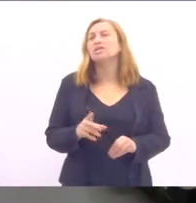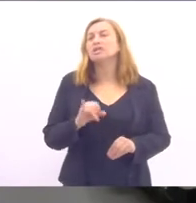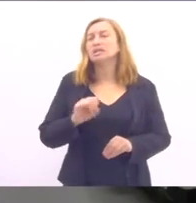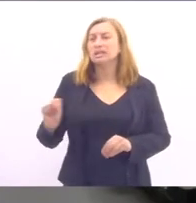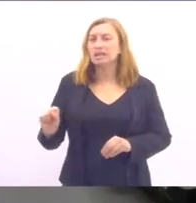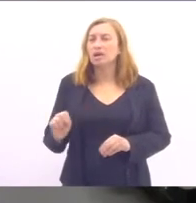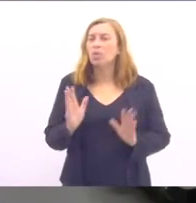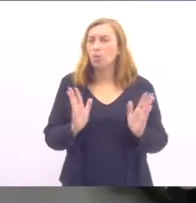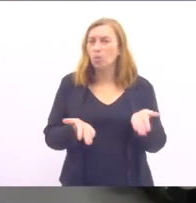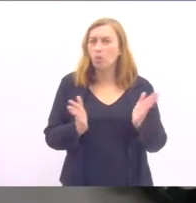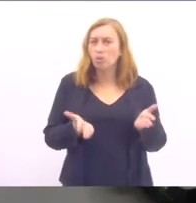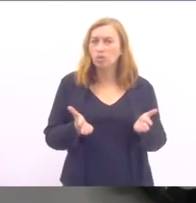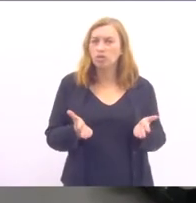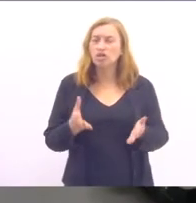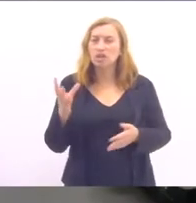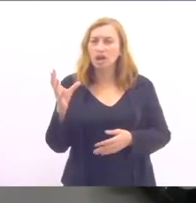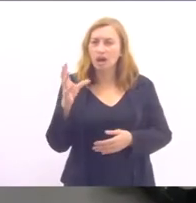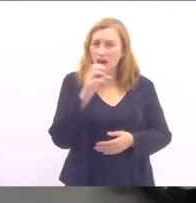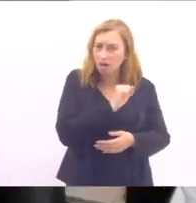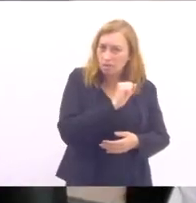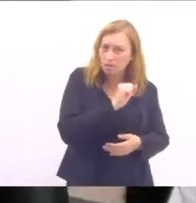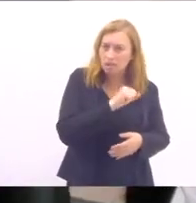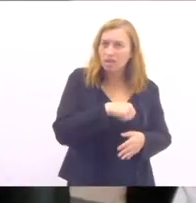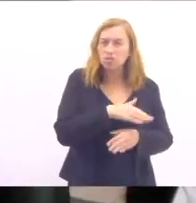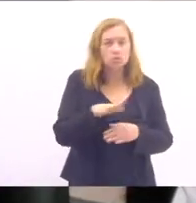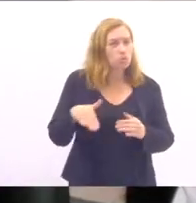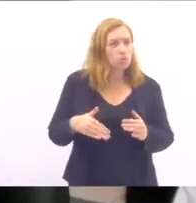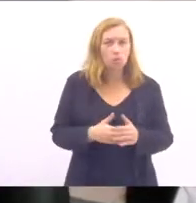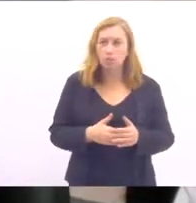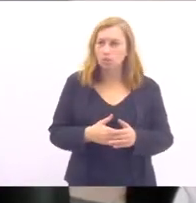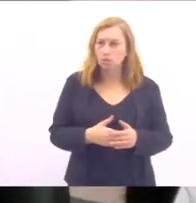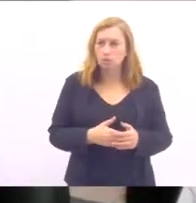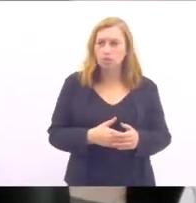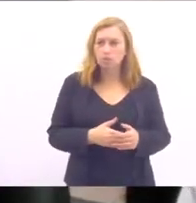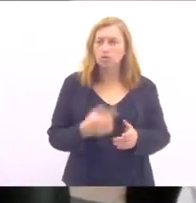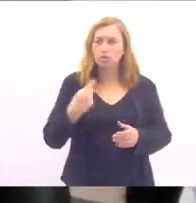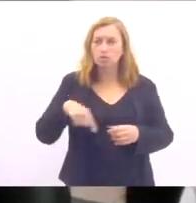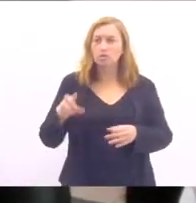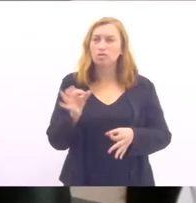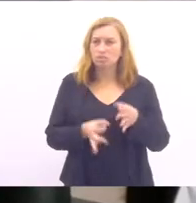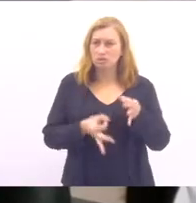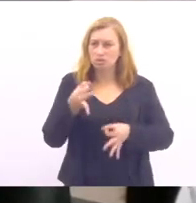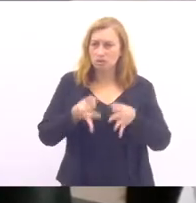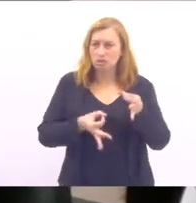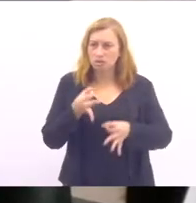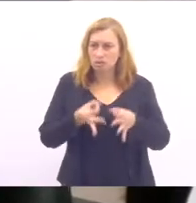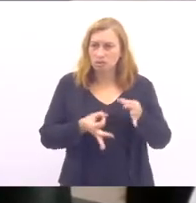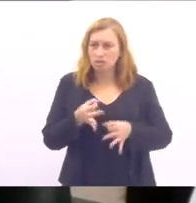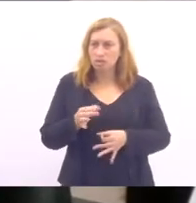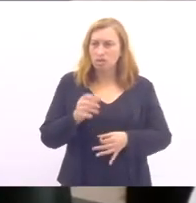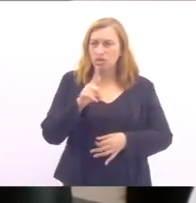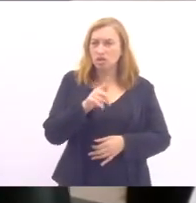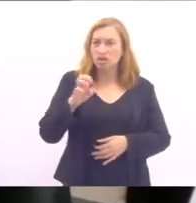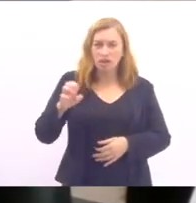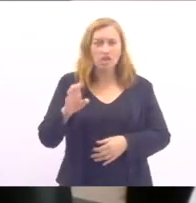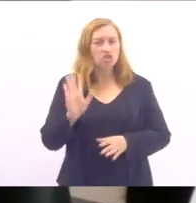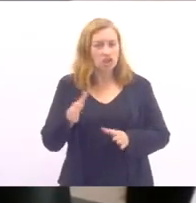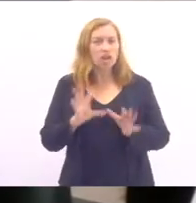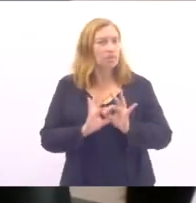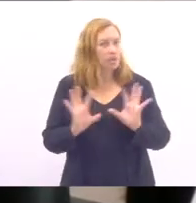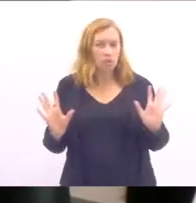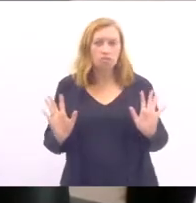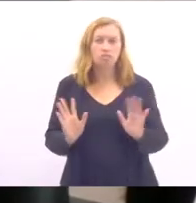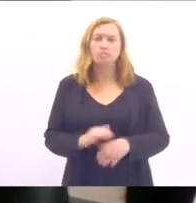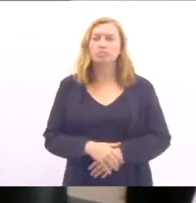SES, hoje, imediatamente, foram todos para a Justiça, a GE, que estava com o material retido, já liberou com o